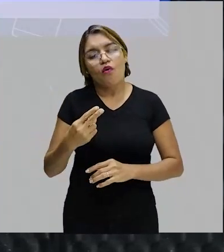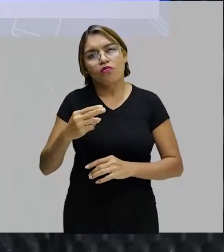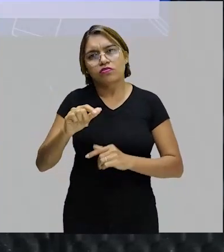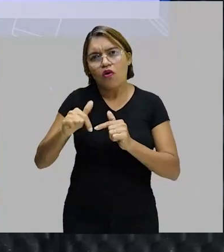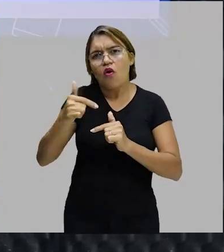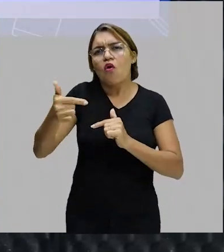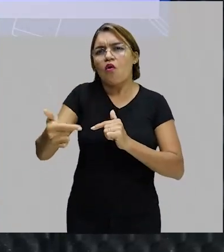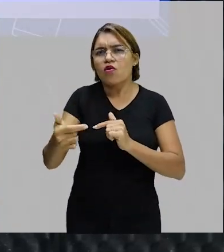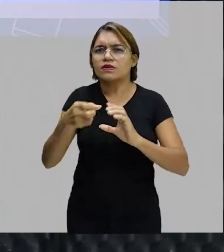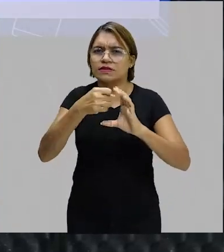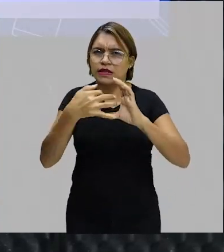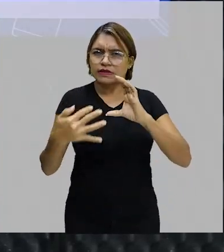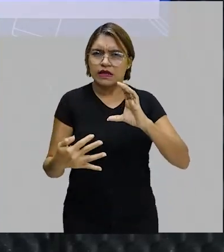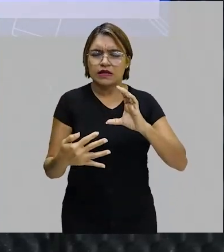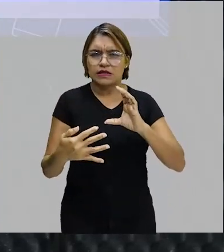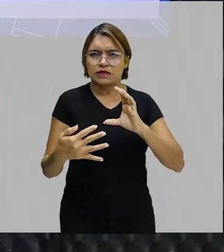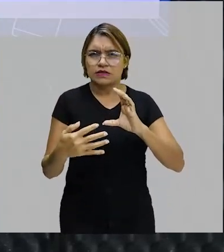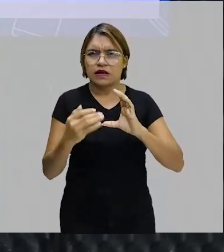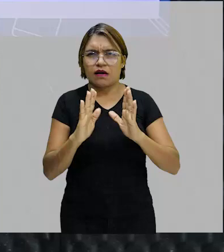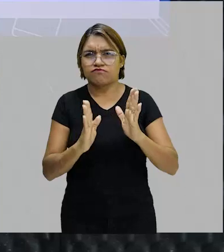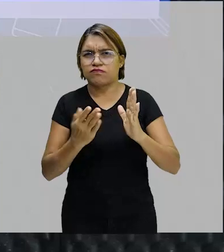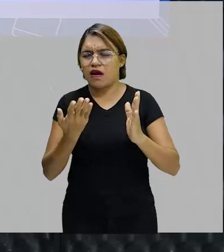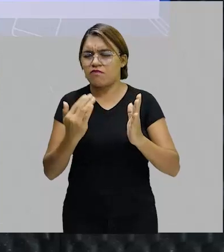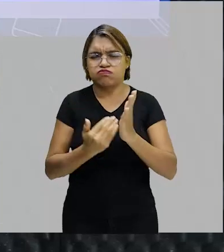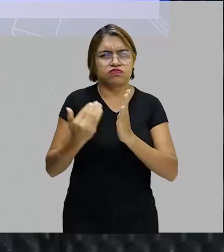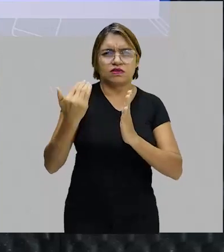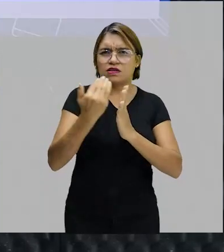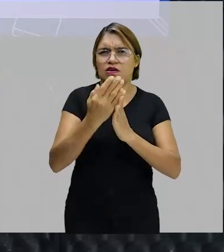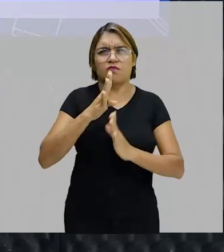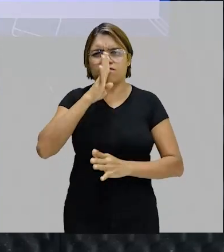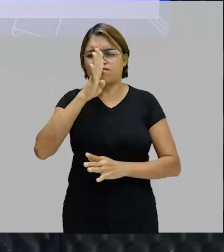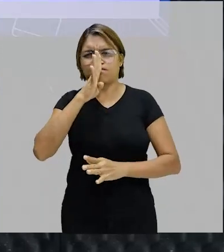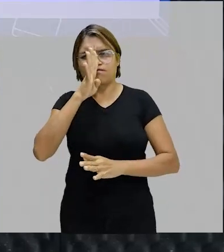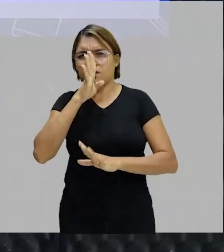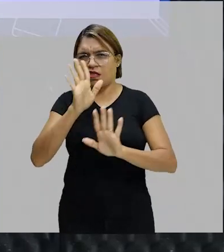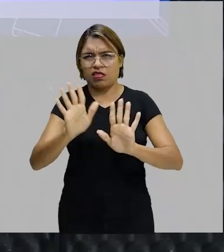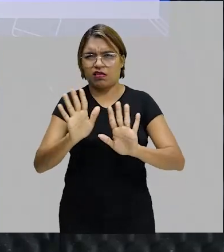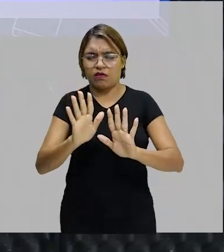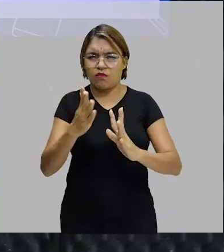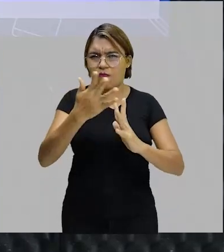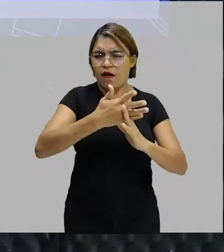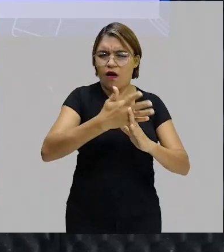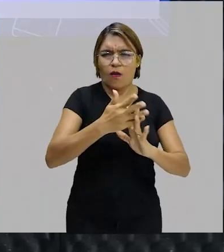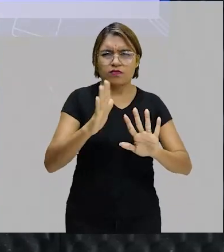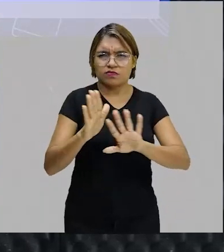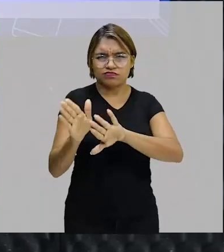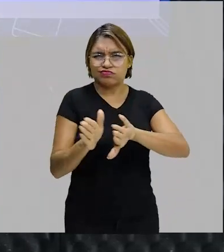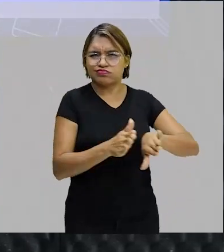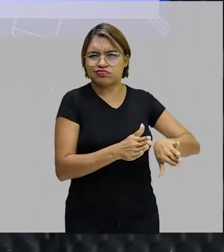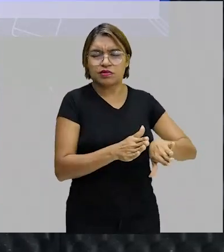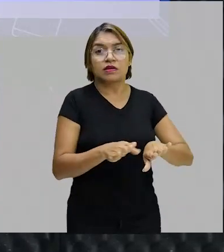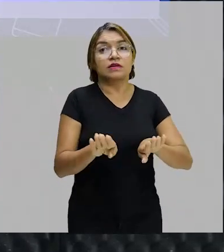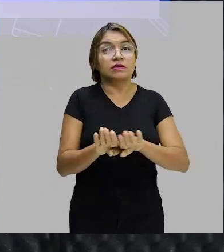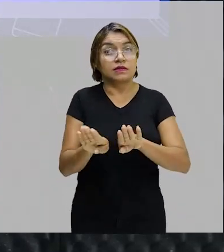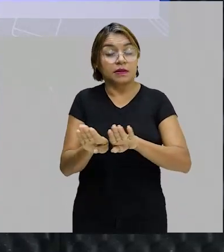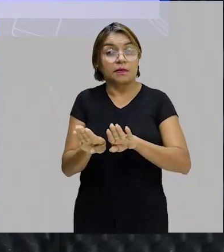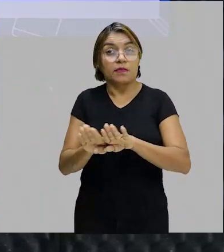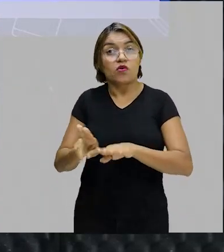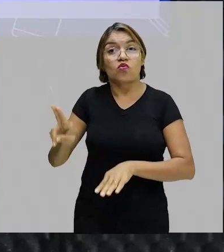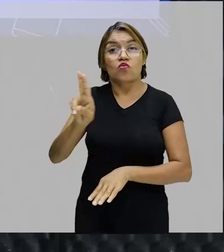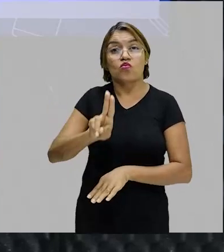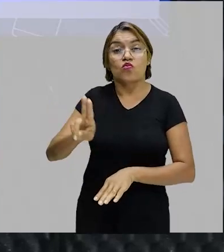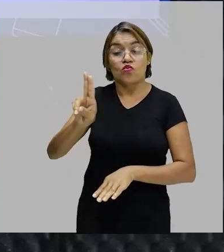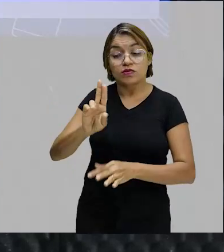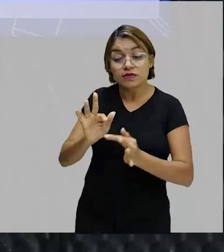aquele exagero que tinha, sem aquele rebuscamento que tinha no barroco. Eles quiseram deixar isso para trás, eles usam, ainda inspirado nos ideais